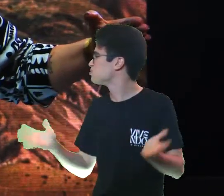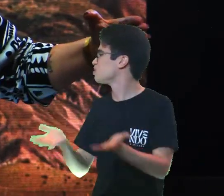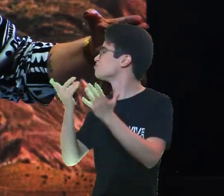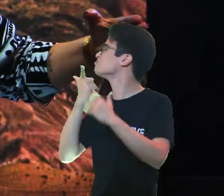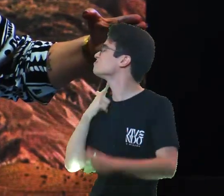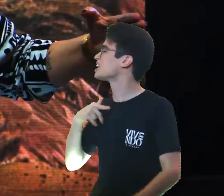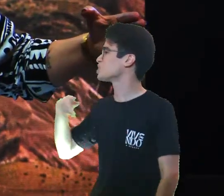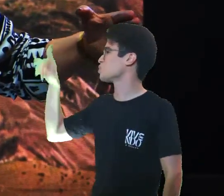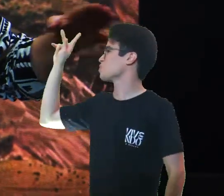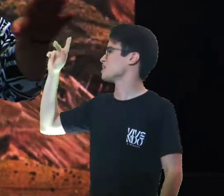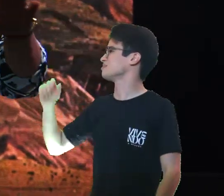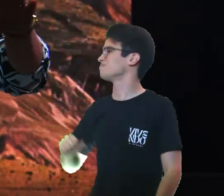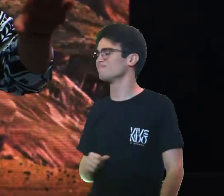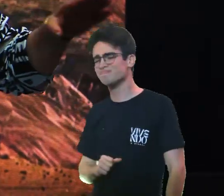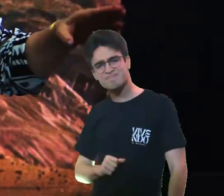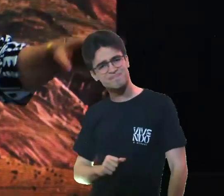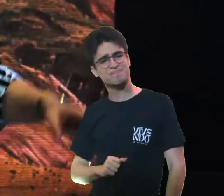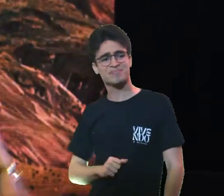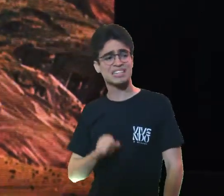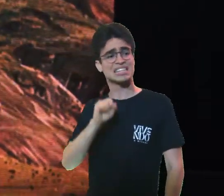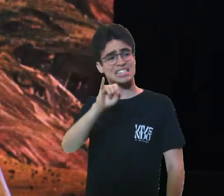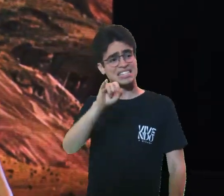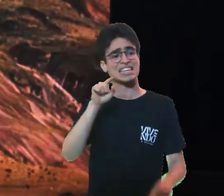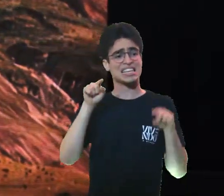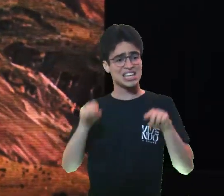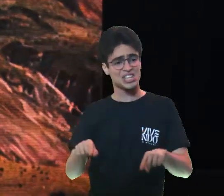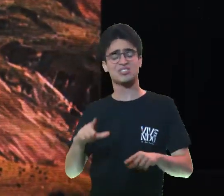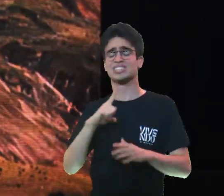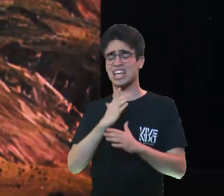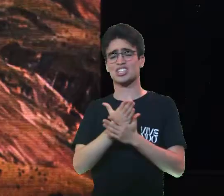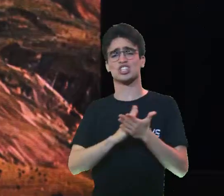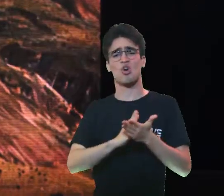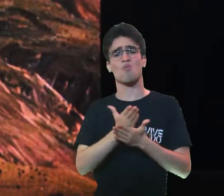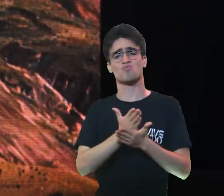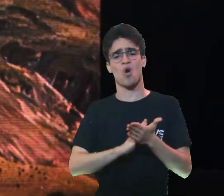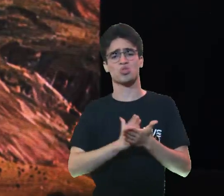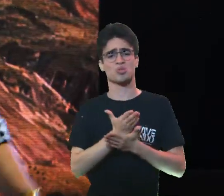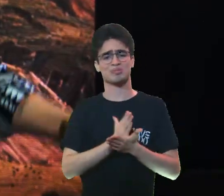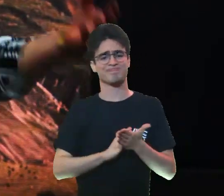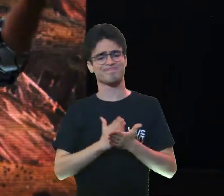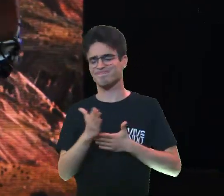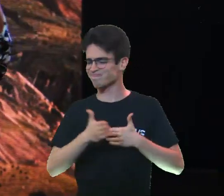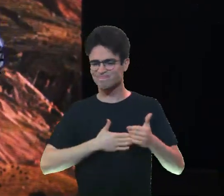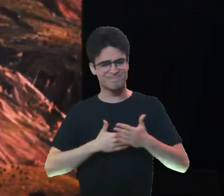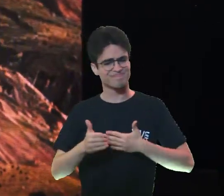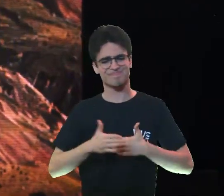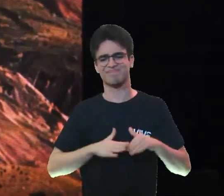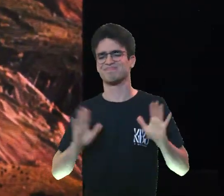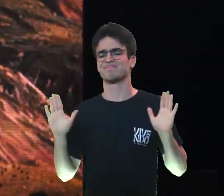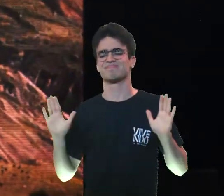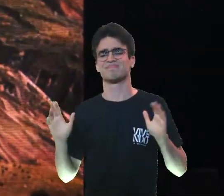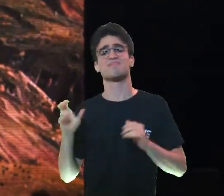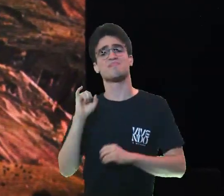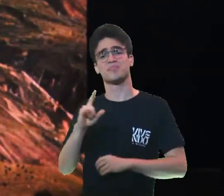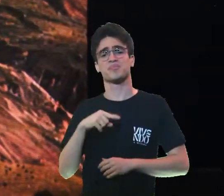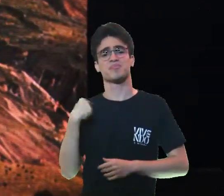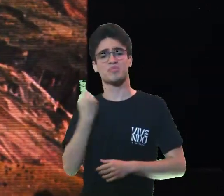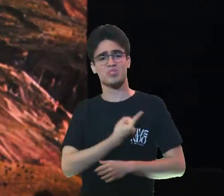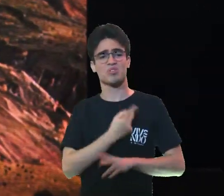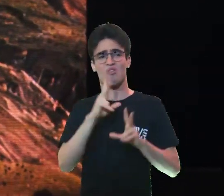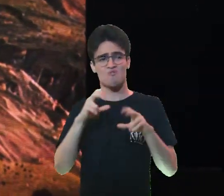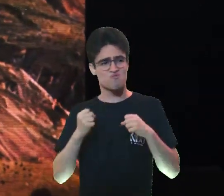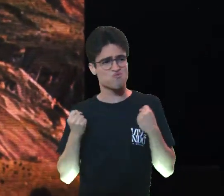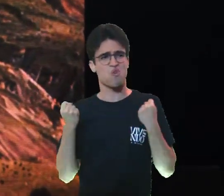quiser. Mesmo que isso gere desconforto. Mesmo que isso gaste as forças que eu